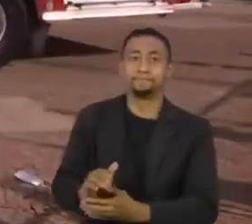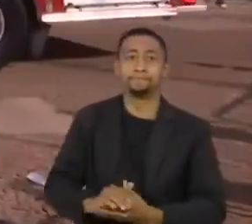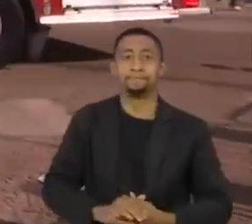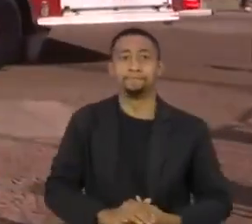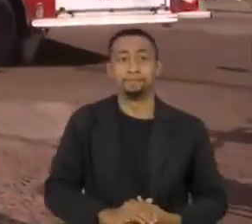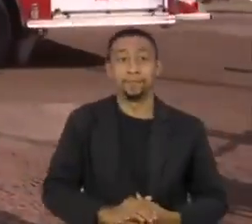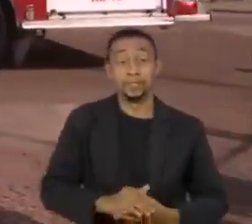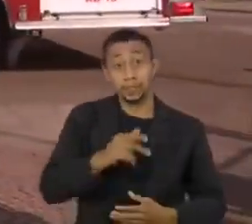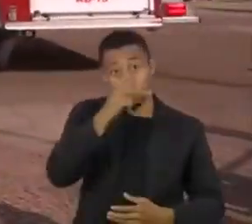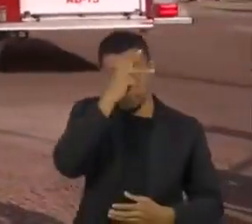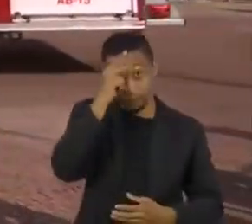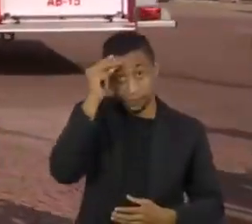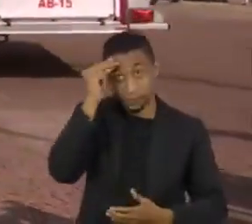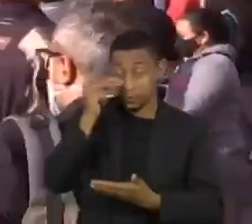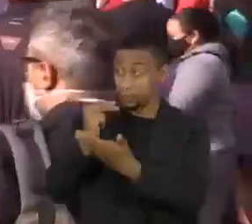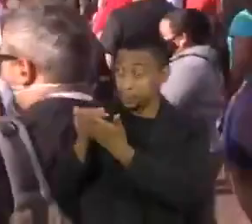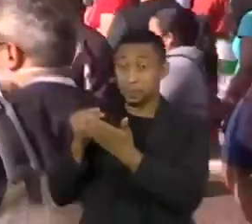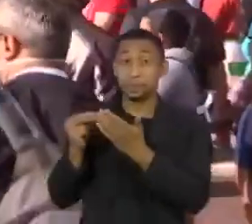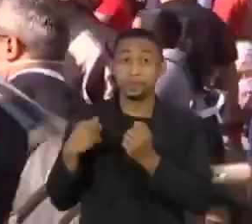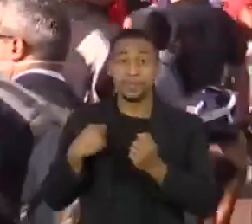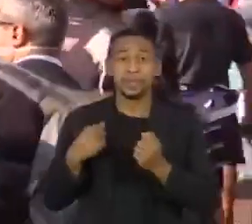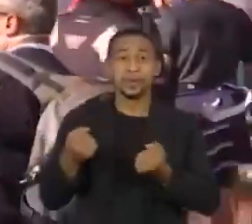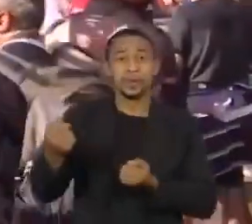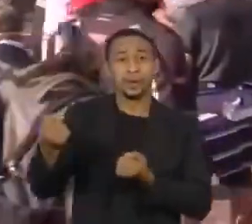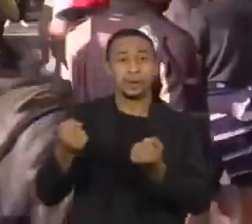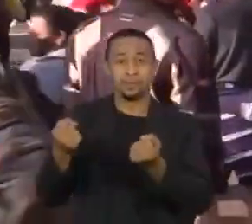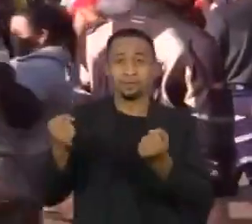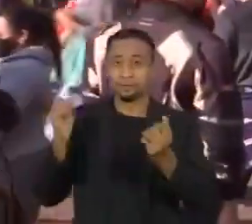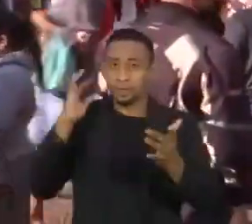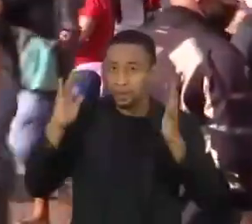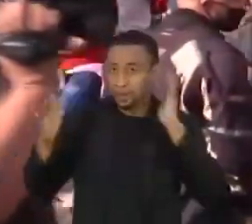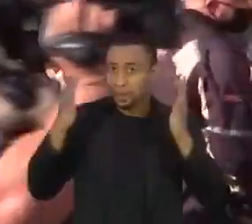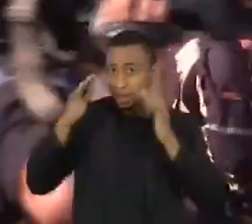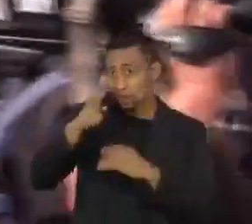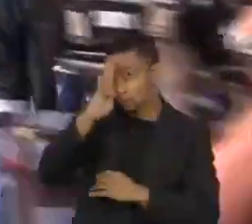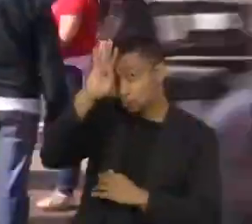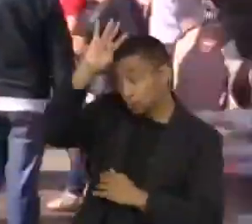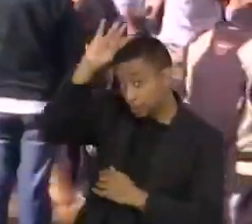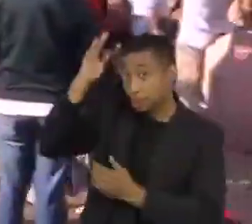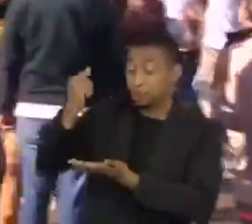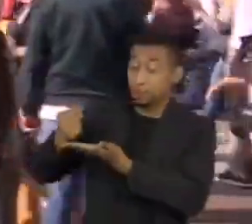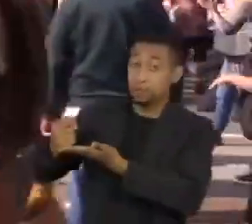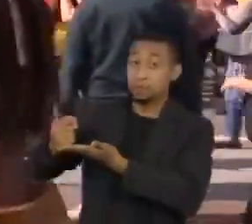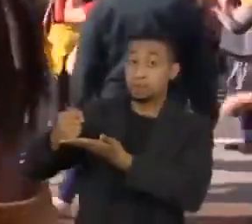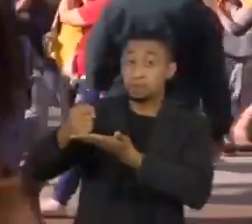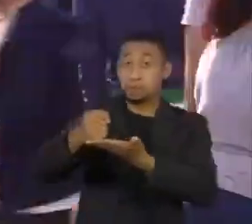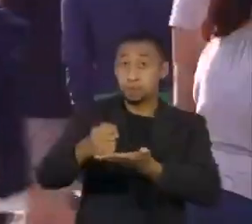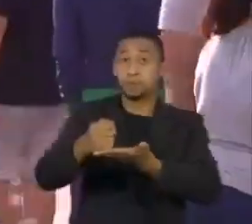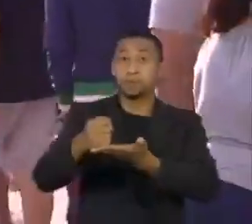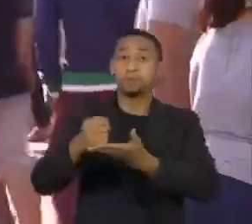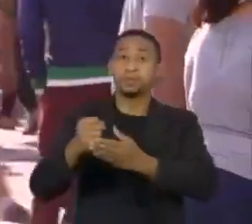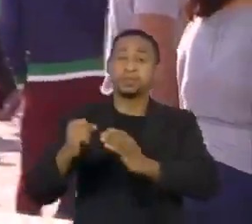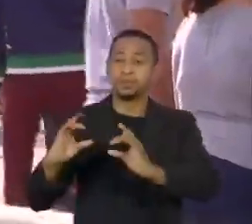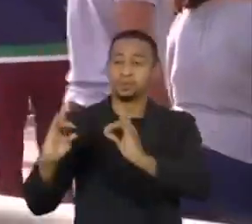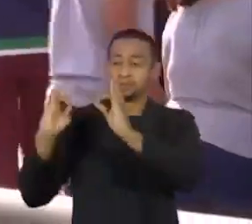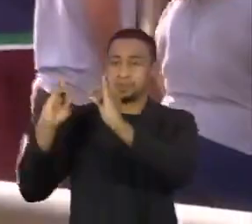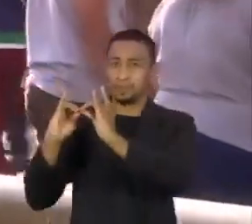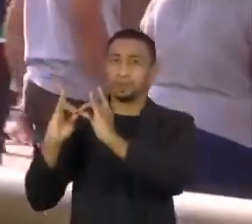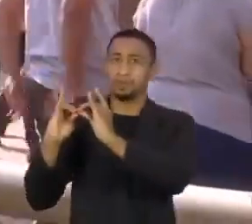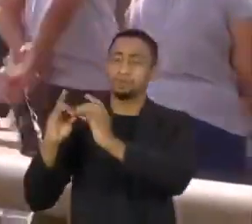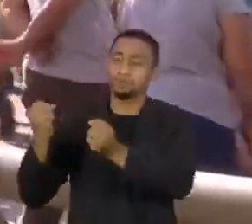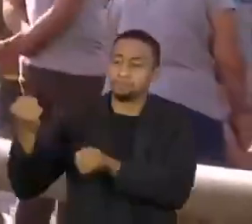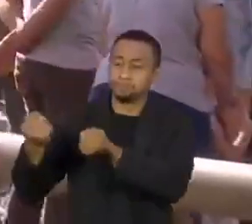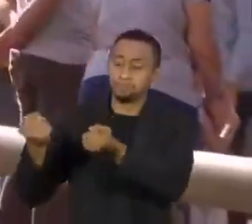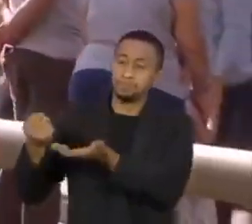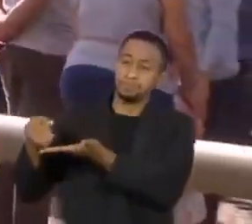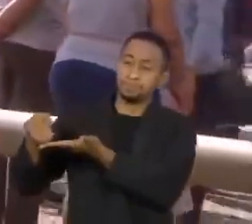Da prefeitura, o corpo de Bruno Covas foi levado em cortejo pelas ruas da capital paulista. Em carro aberto, o corpo do prefeito